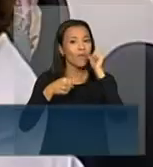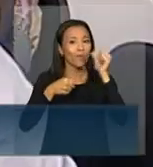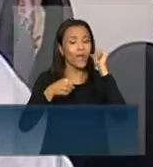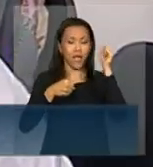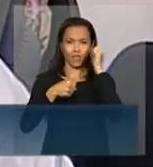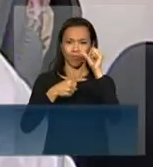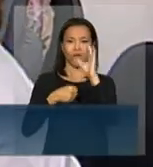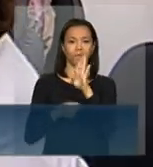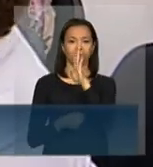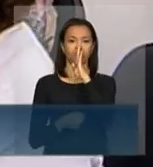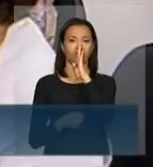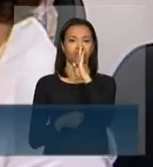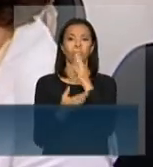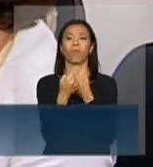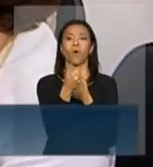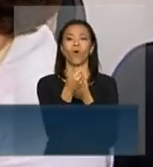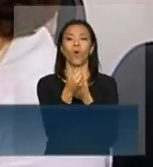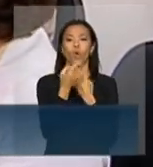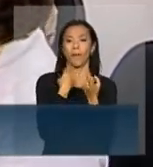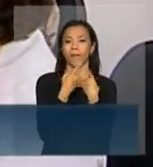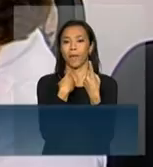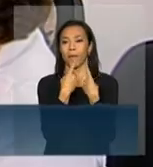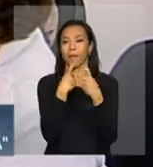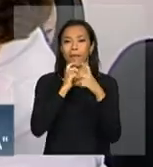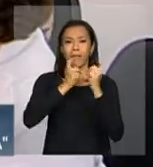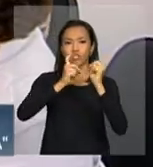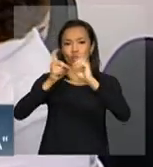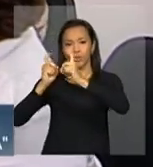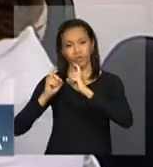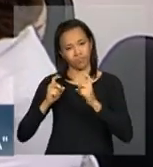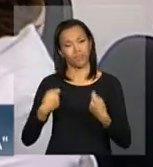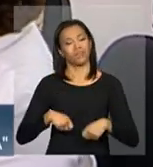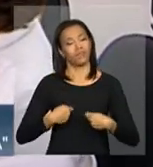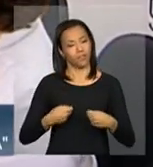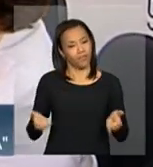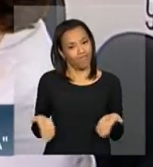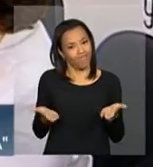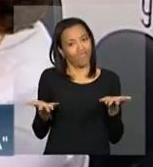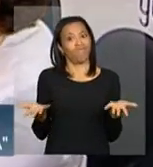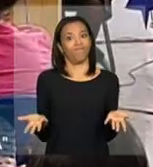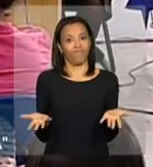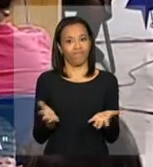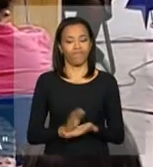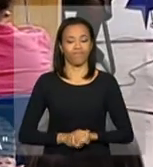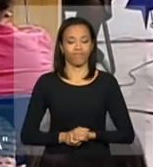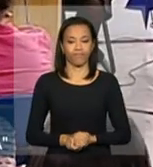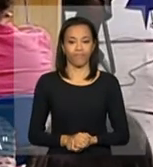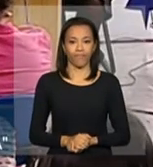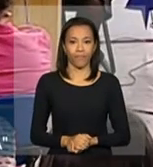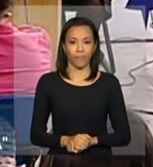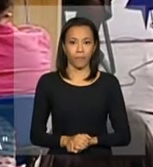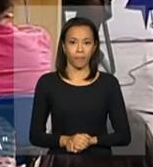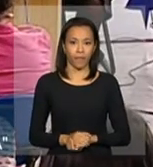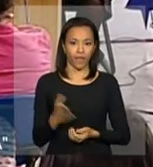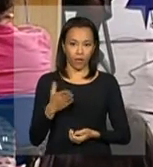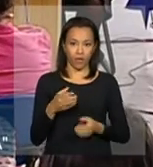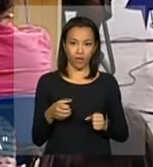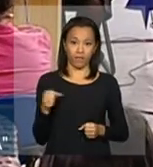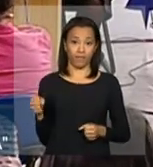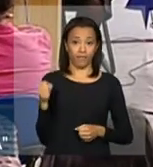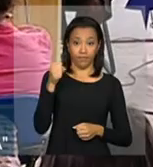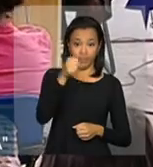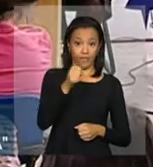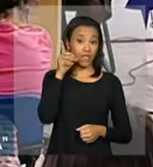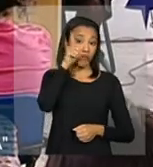muito pouco, viu, ministra, essa questão. Acho que a gente precisa trabalhar esse aspecto. Eu vou passar para a deputada Benedita, que